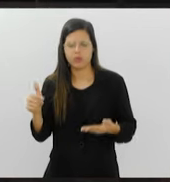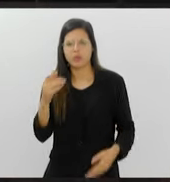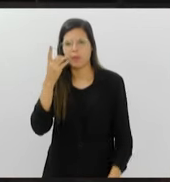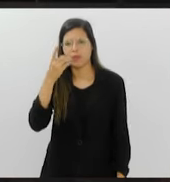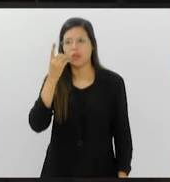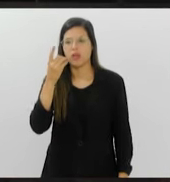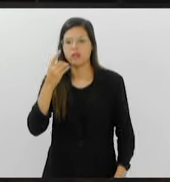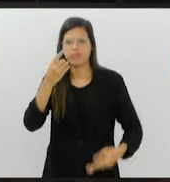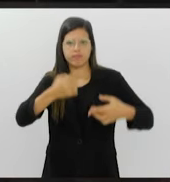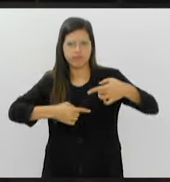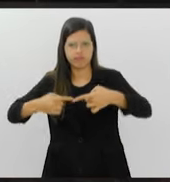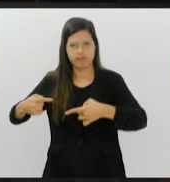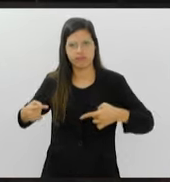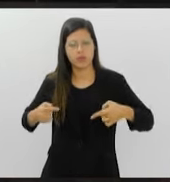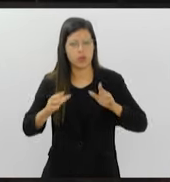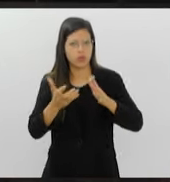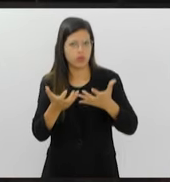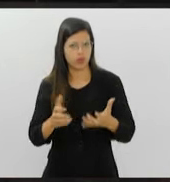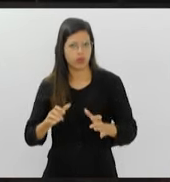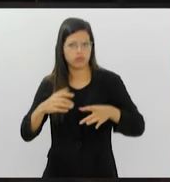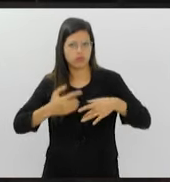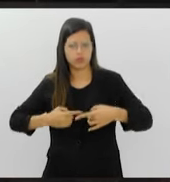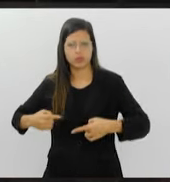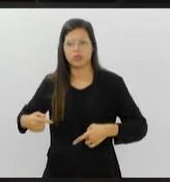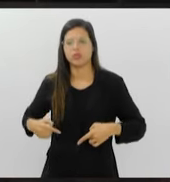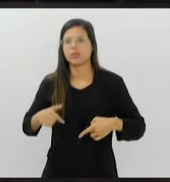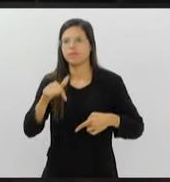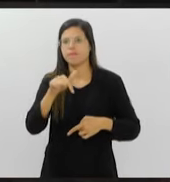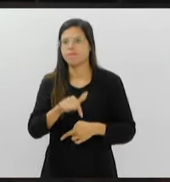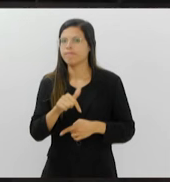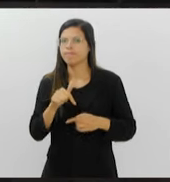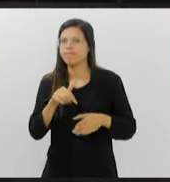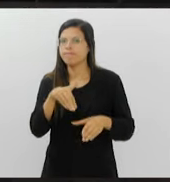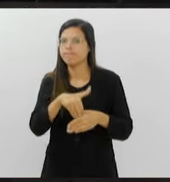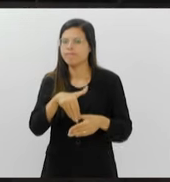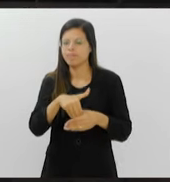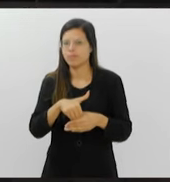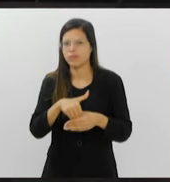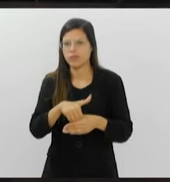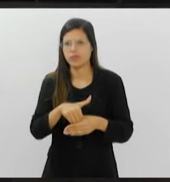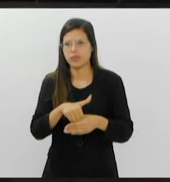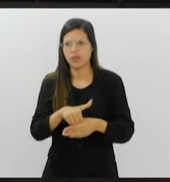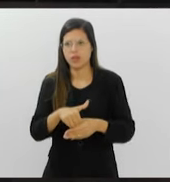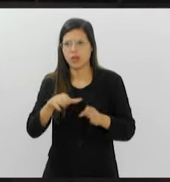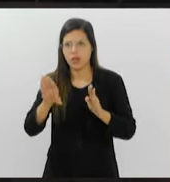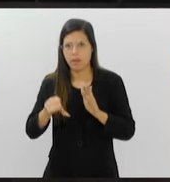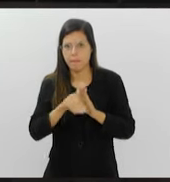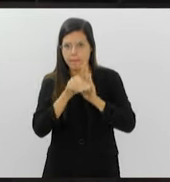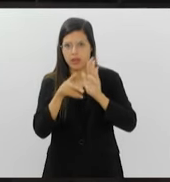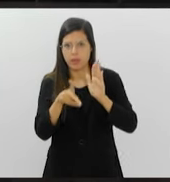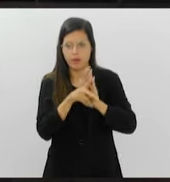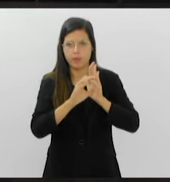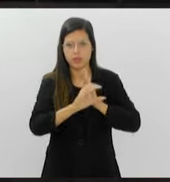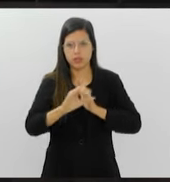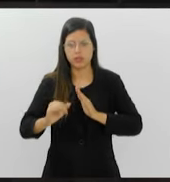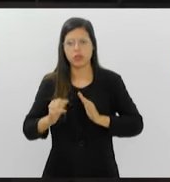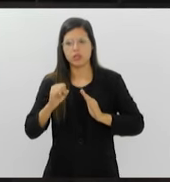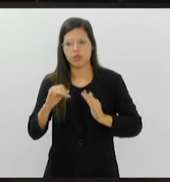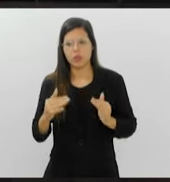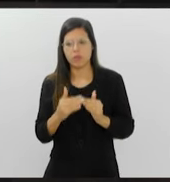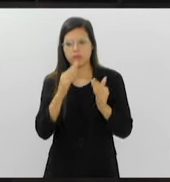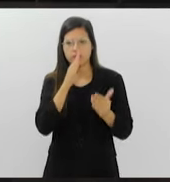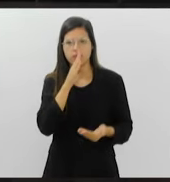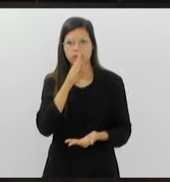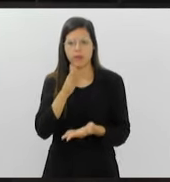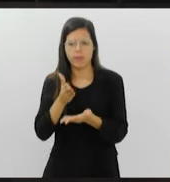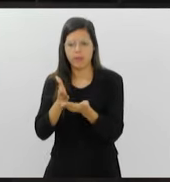Em discussão, não havendo quem queira discutir, encerrada a discussão. Em votação, as emendas da CCJ. Os senhores que aprovam, permaneçam como